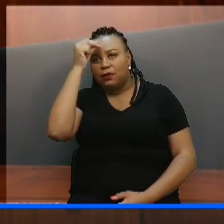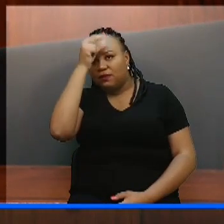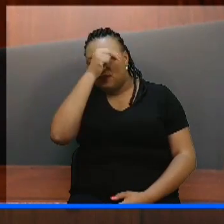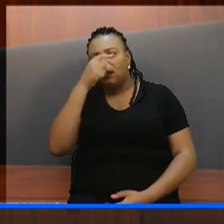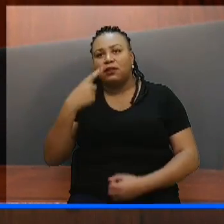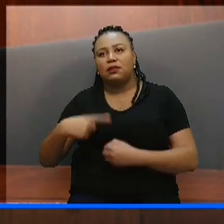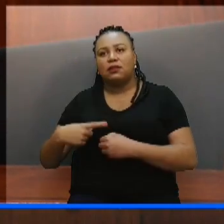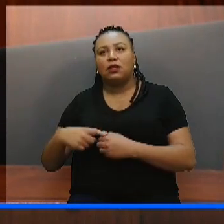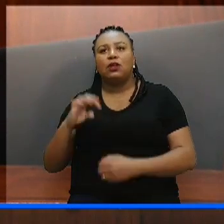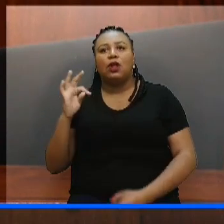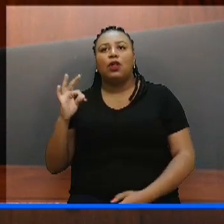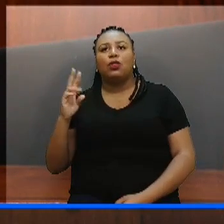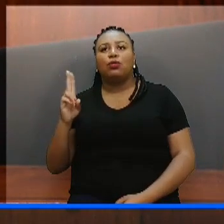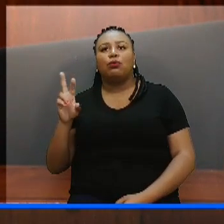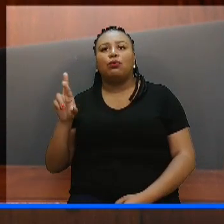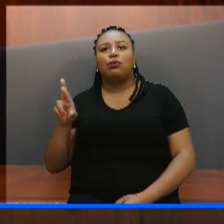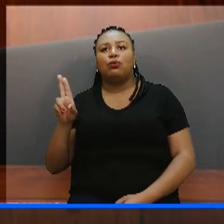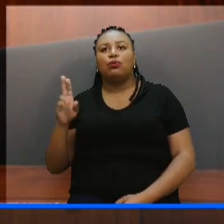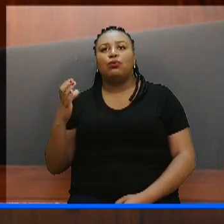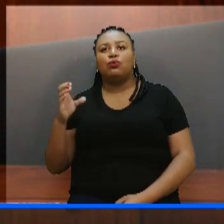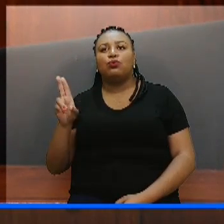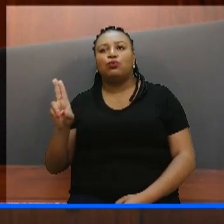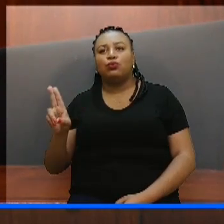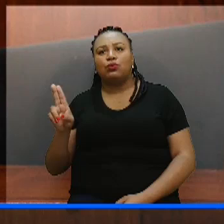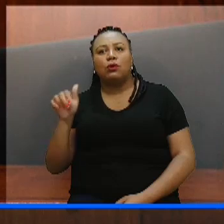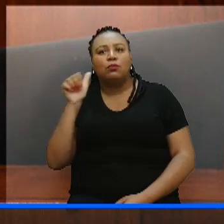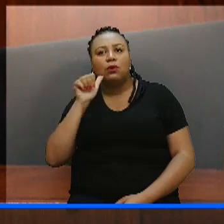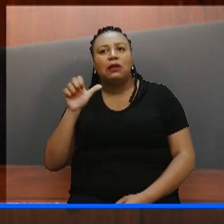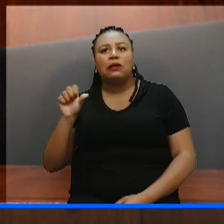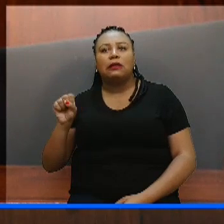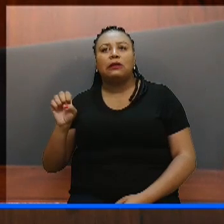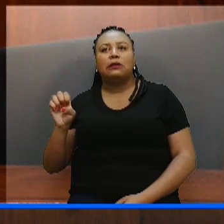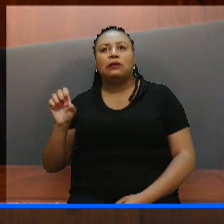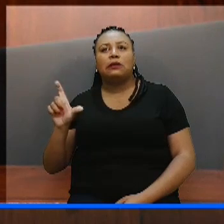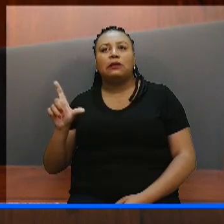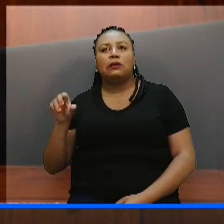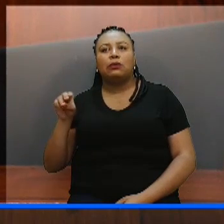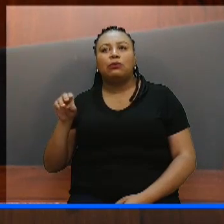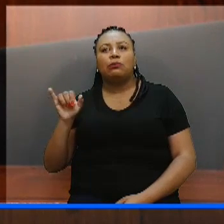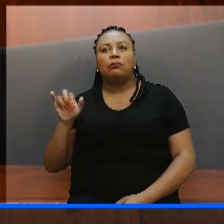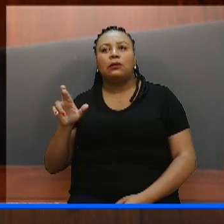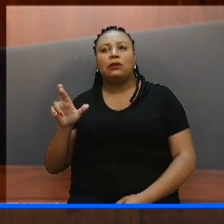turuçú sul a prefeita selmira fehrenbach